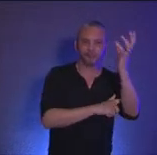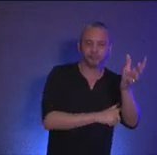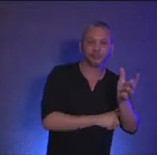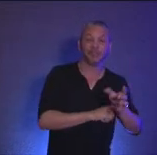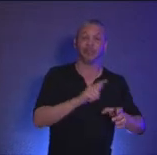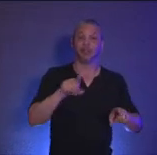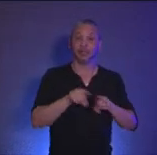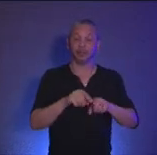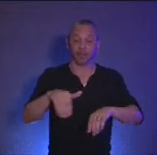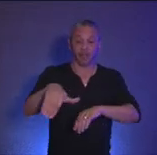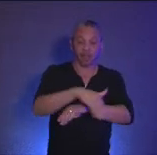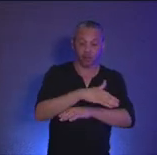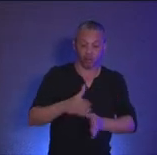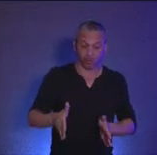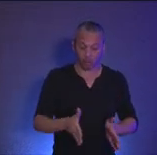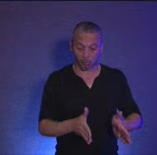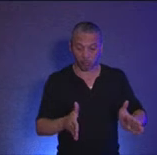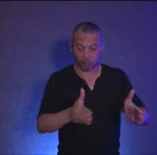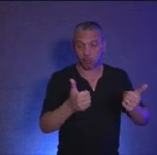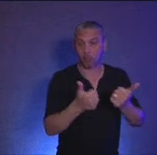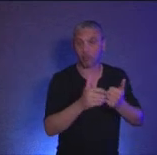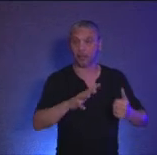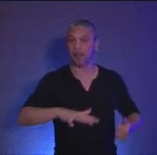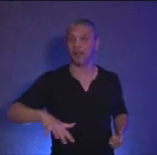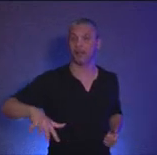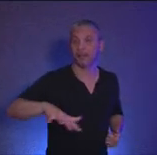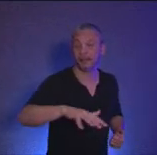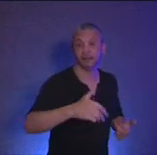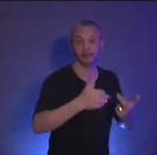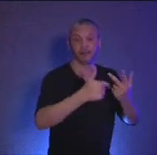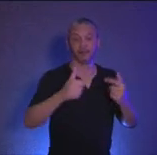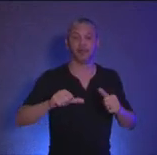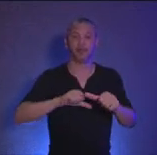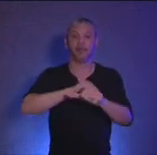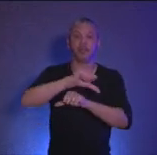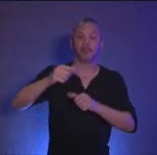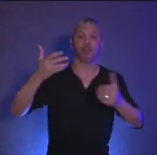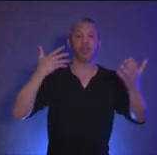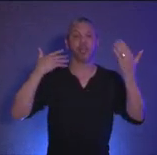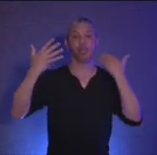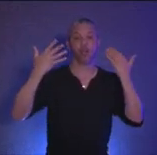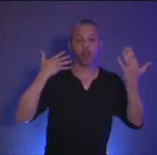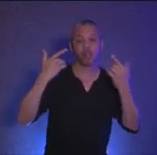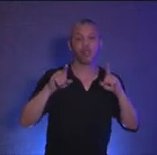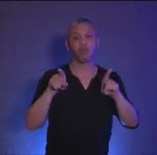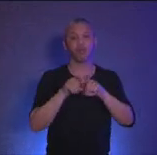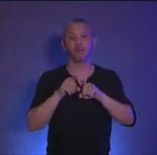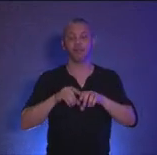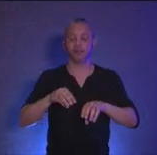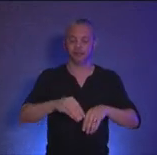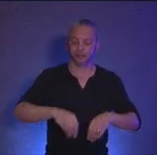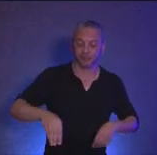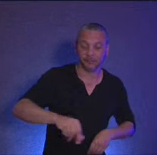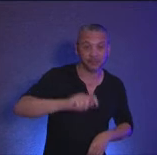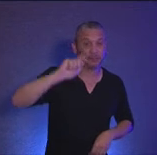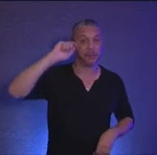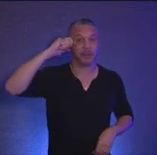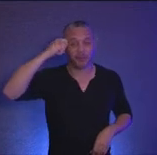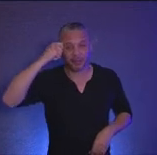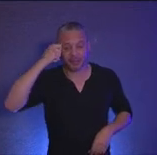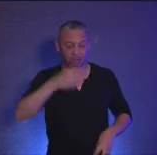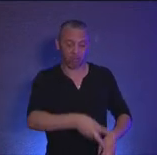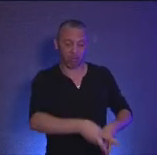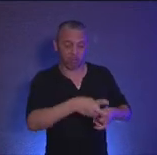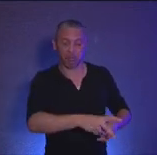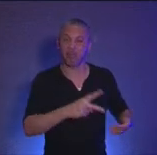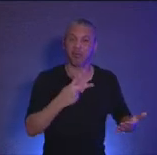rio, diferença de precipitação, que envolve mudanças climáticas, área urbana, mineração industrial, garimpo ilegal,